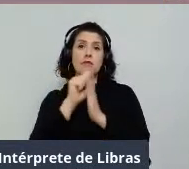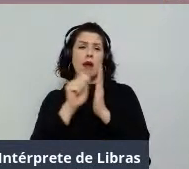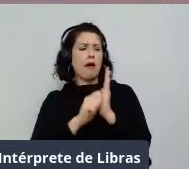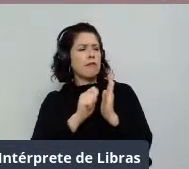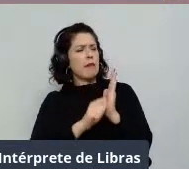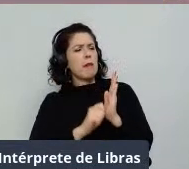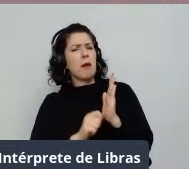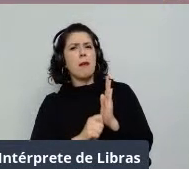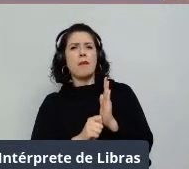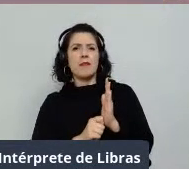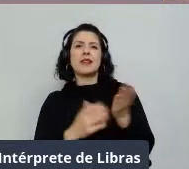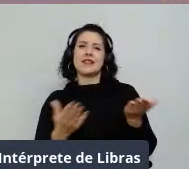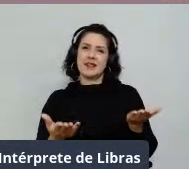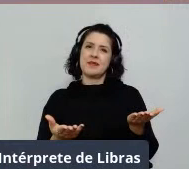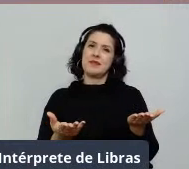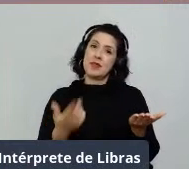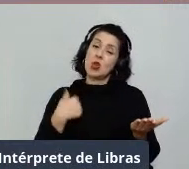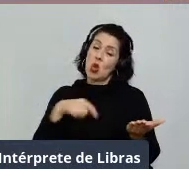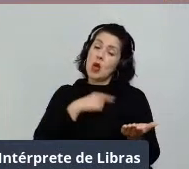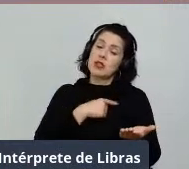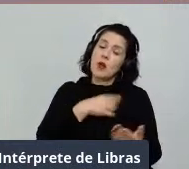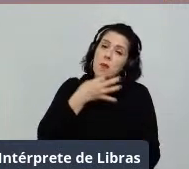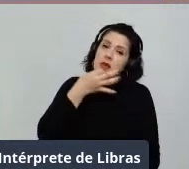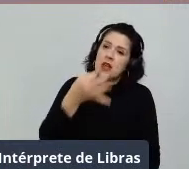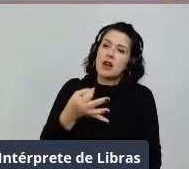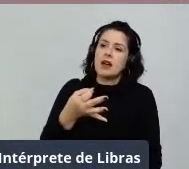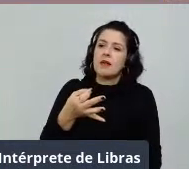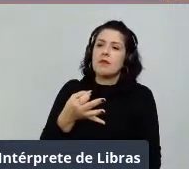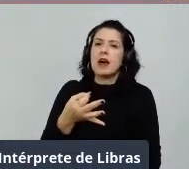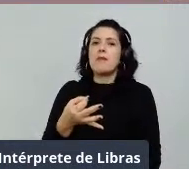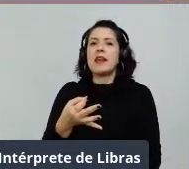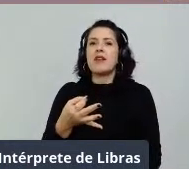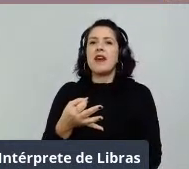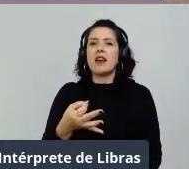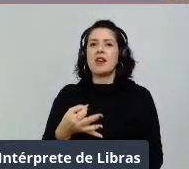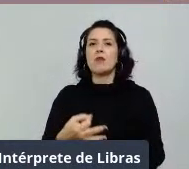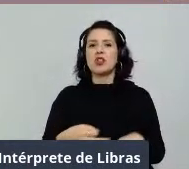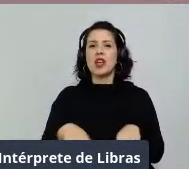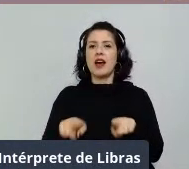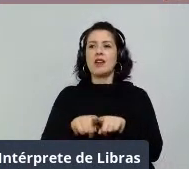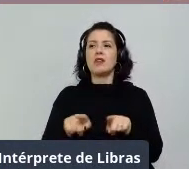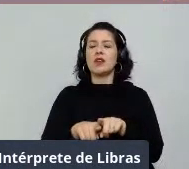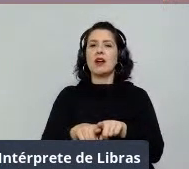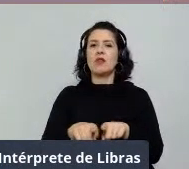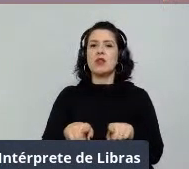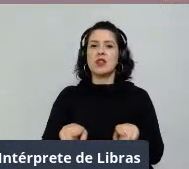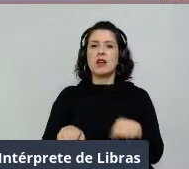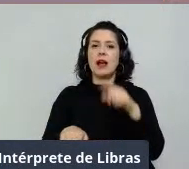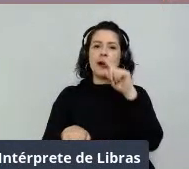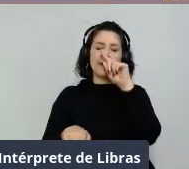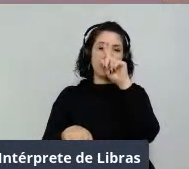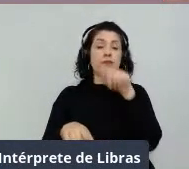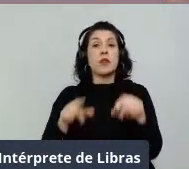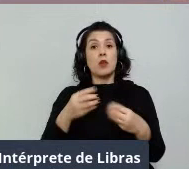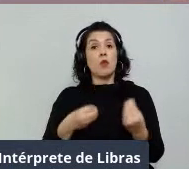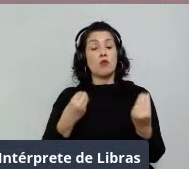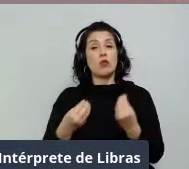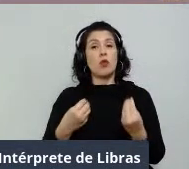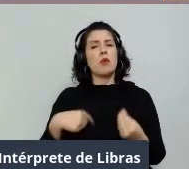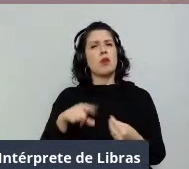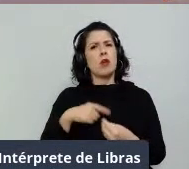Então, quando a gente volta para os materiais, a gente foi olhando aqui um a um, fazendo uma